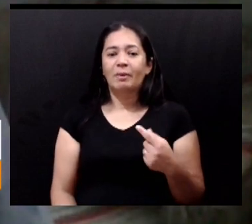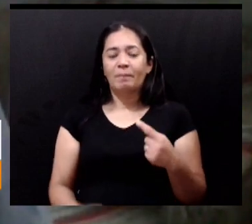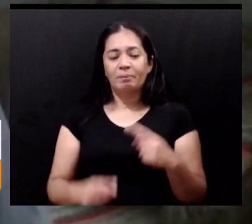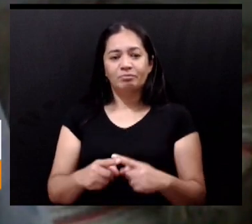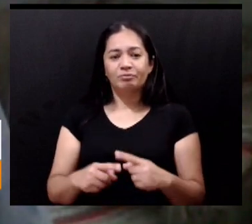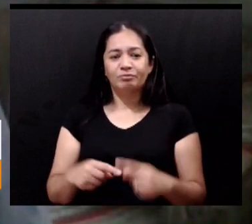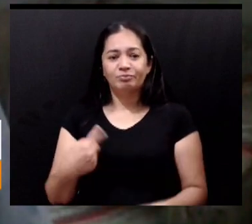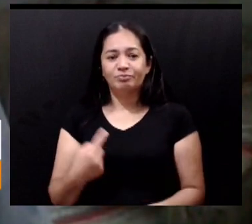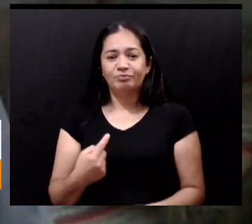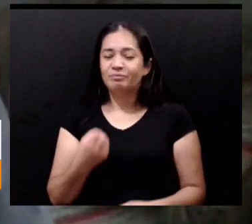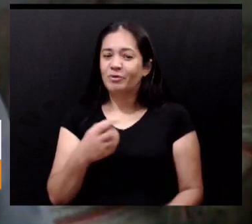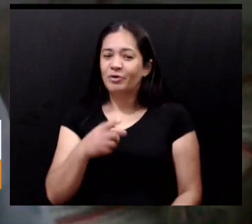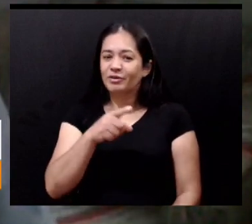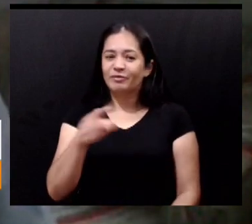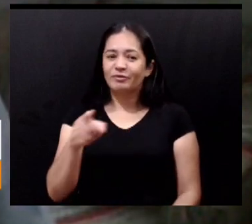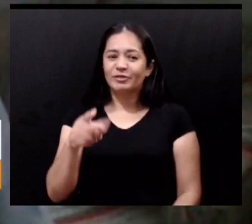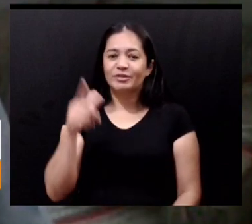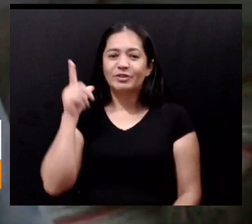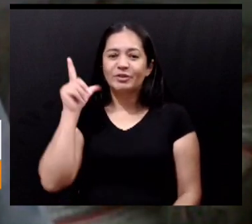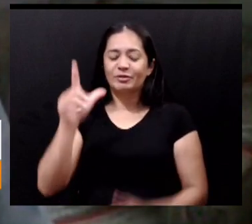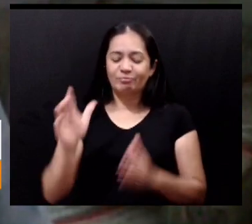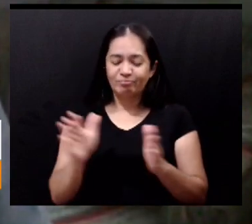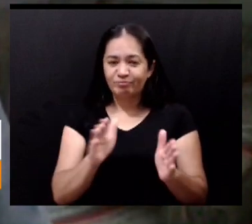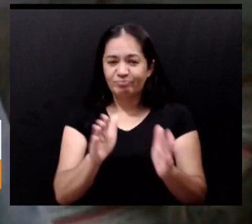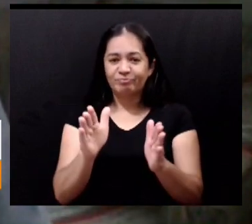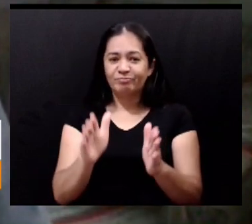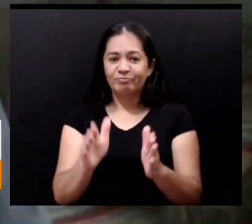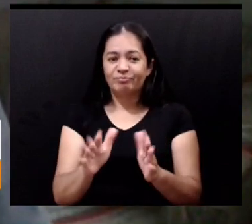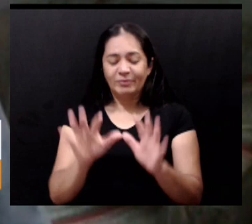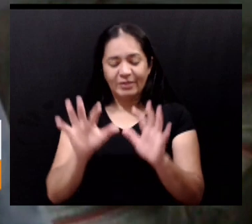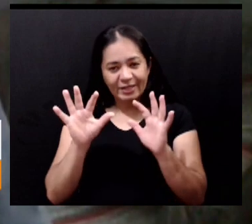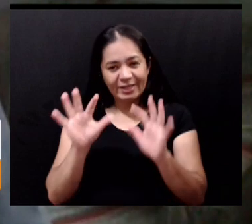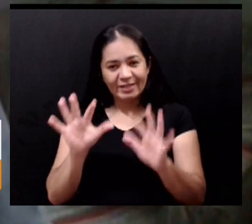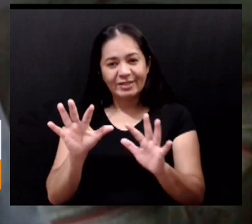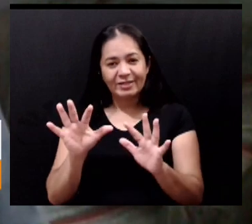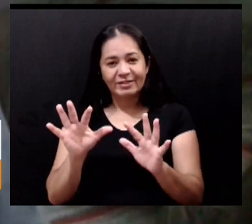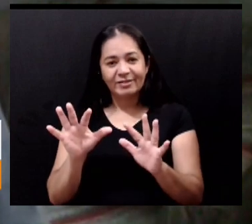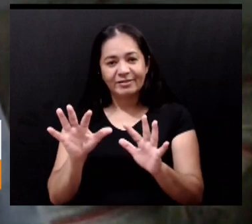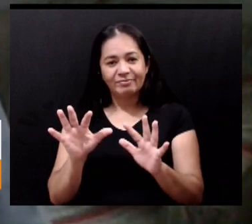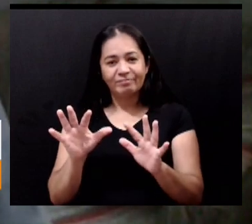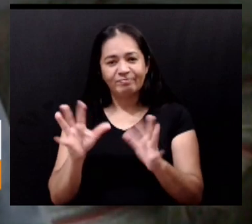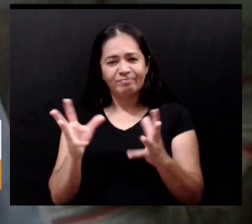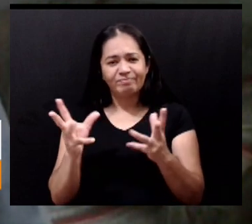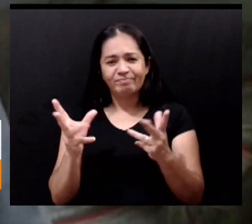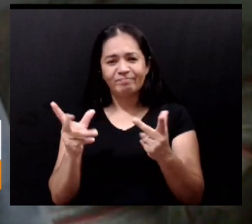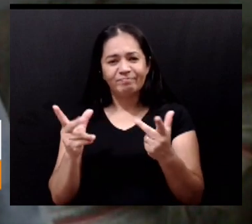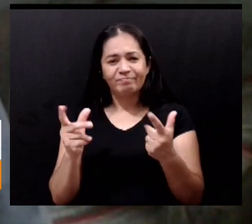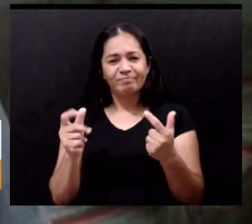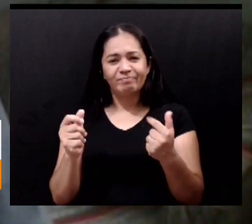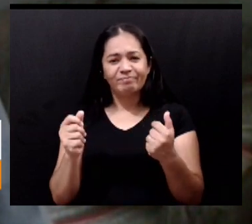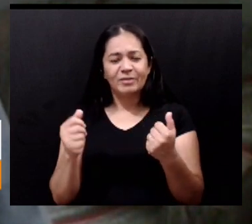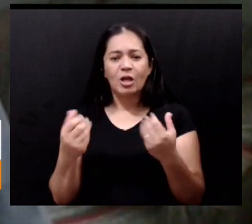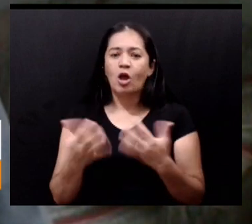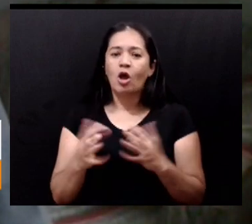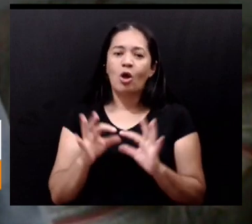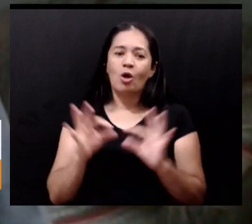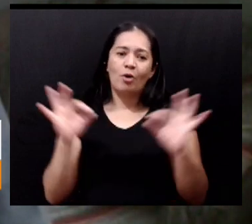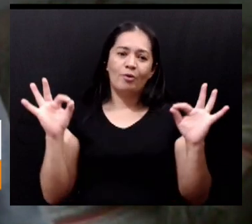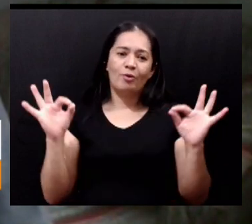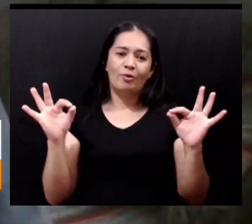você está nesse caminho. É um belo, mais do que um recurso, é um belo